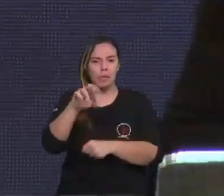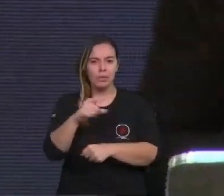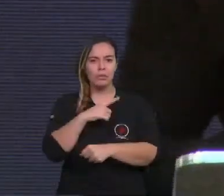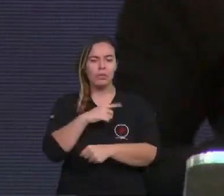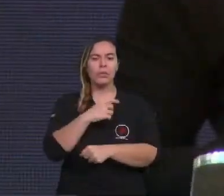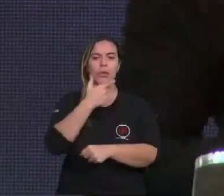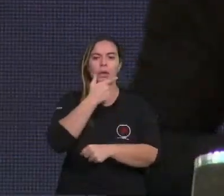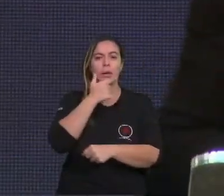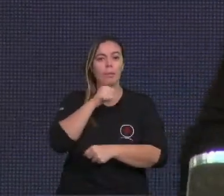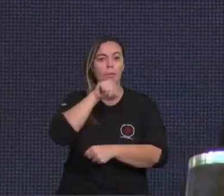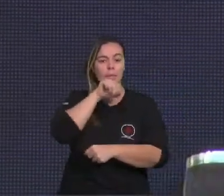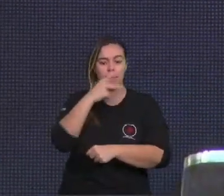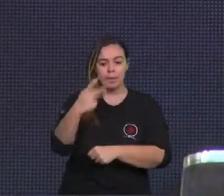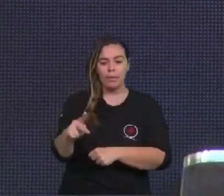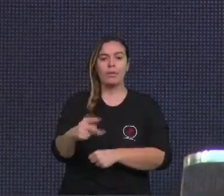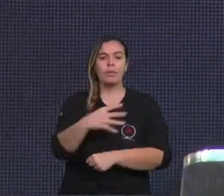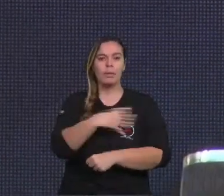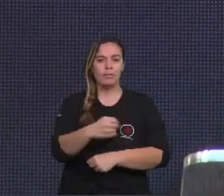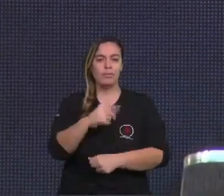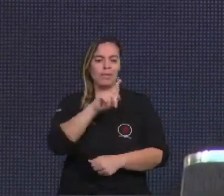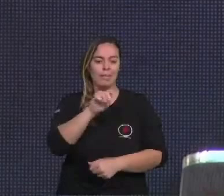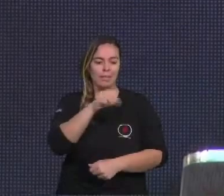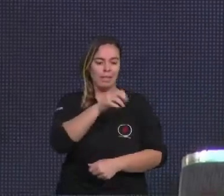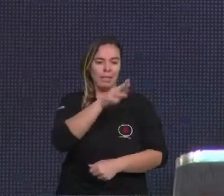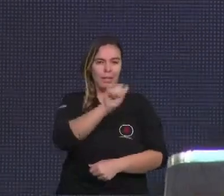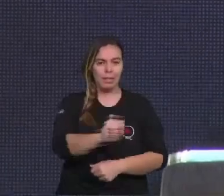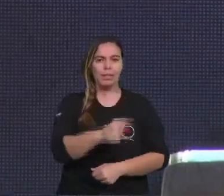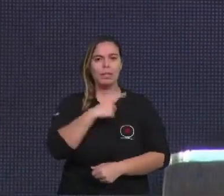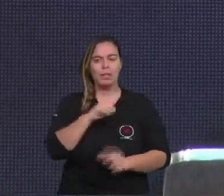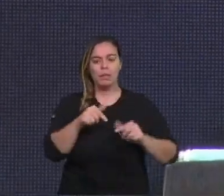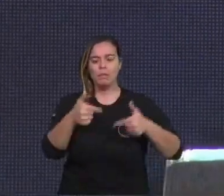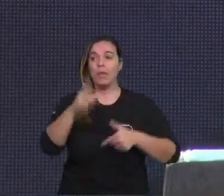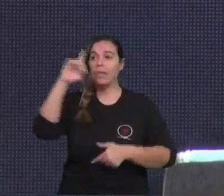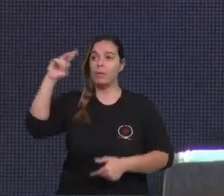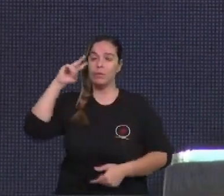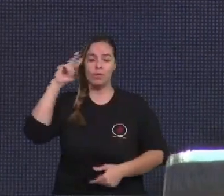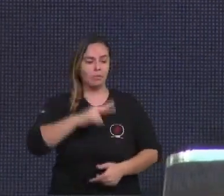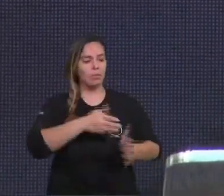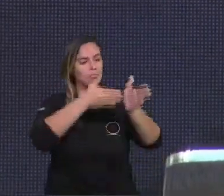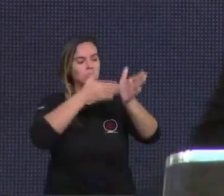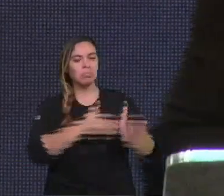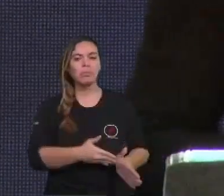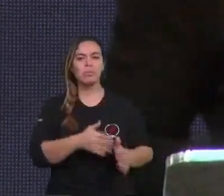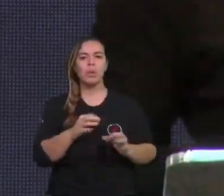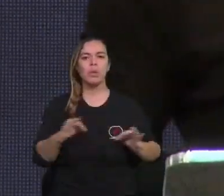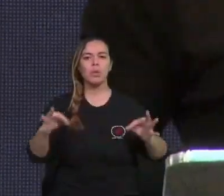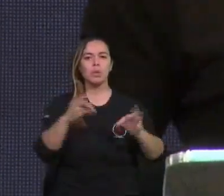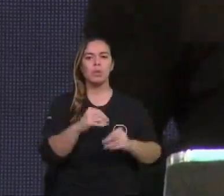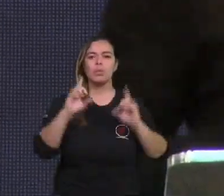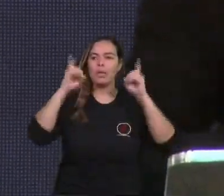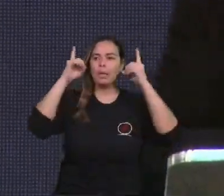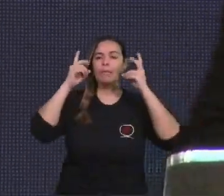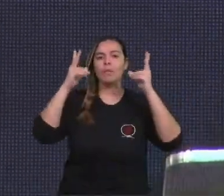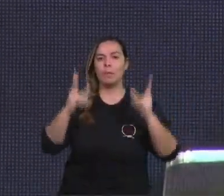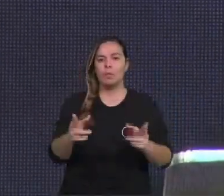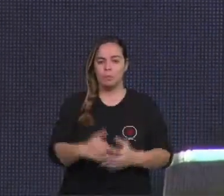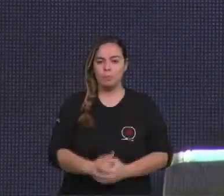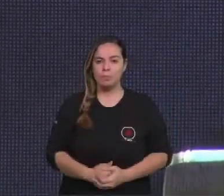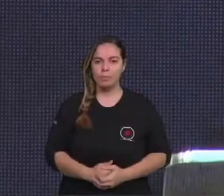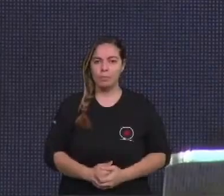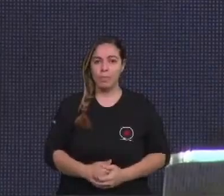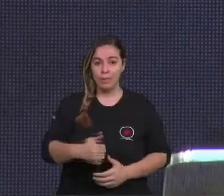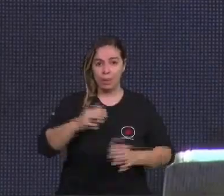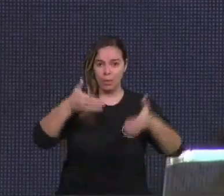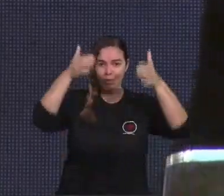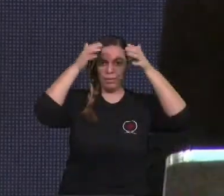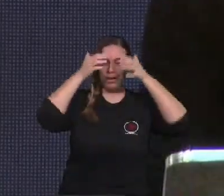sua mãe, Abia, filha de Zacarias, e fez o que era reto aos olhos do Senhor, conforme tudo quanto fizera Davi, seu pai. Ele, no primeiro